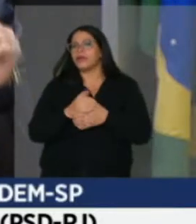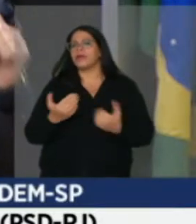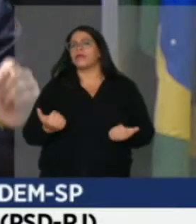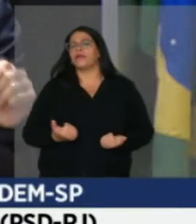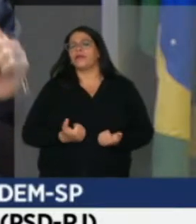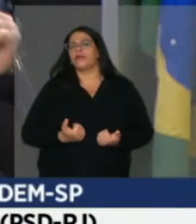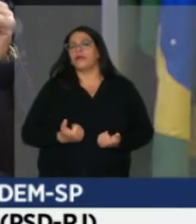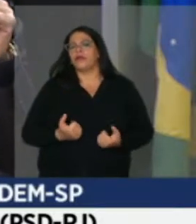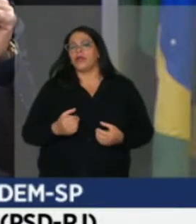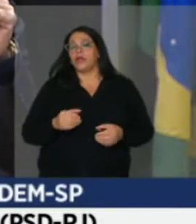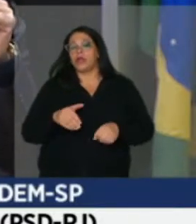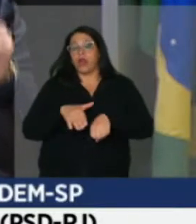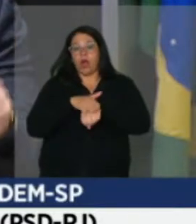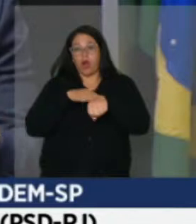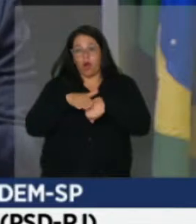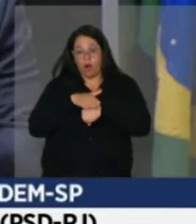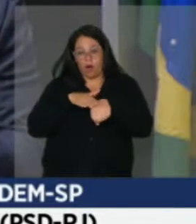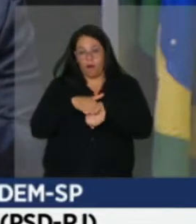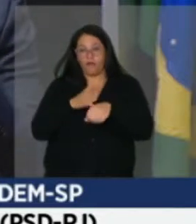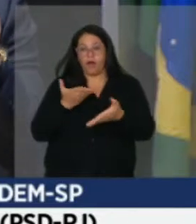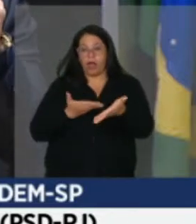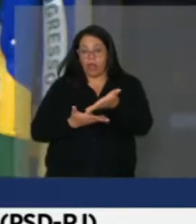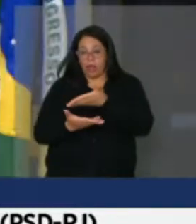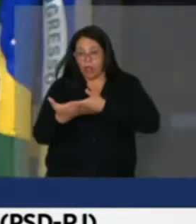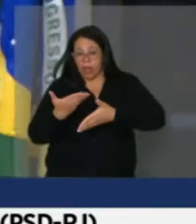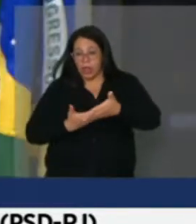perante as conversas interceptadas,